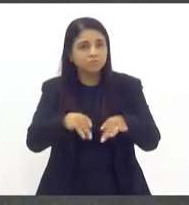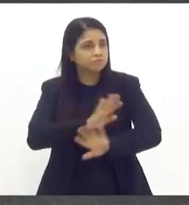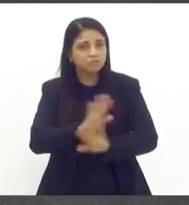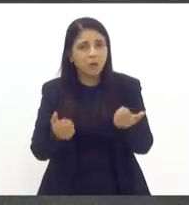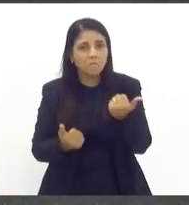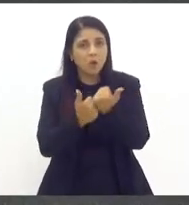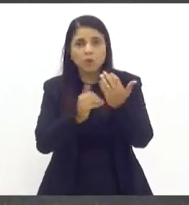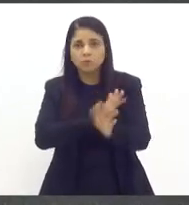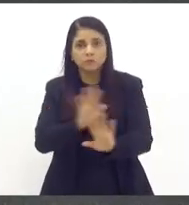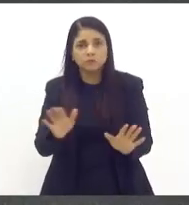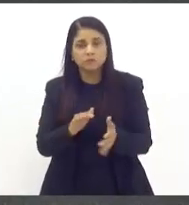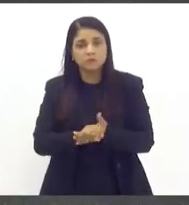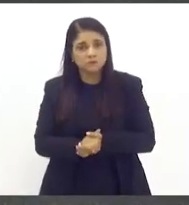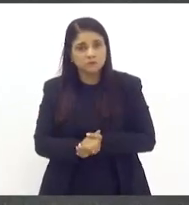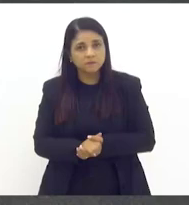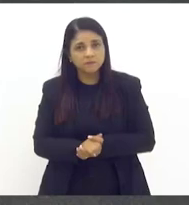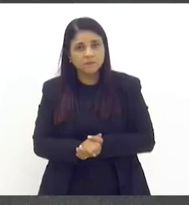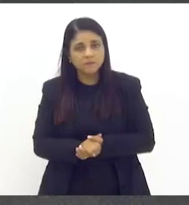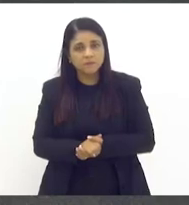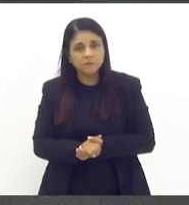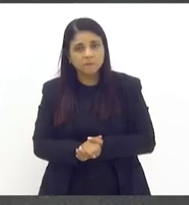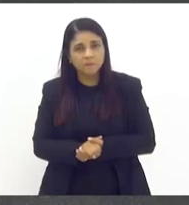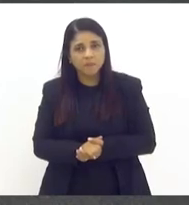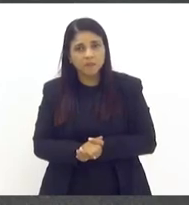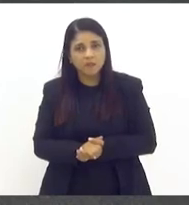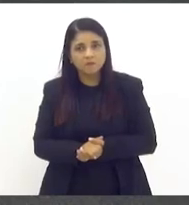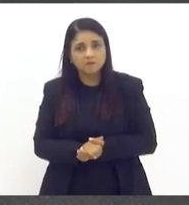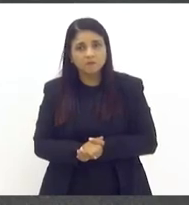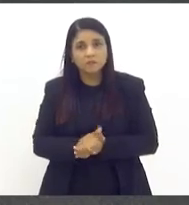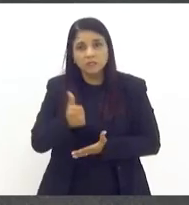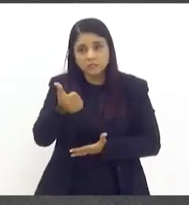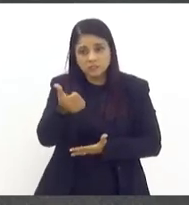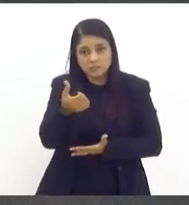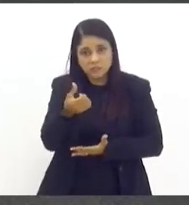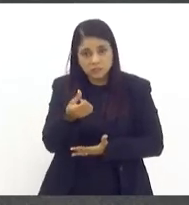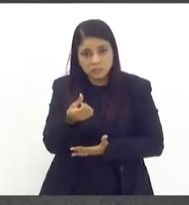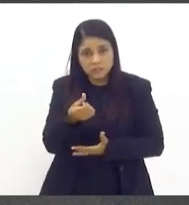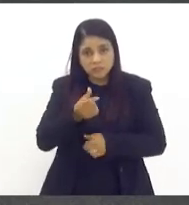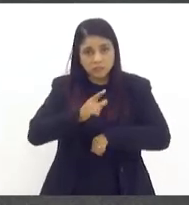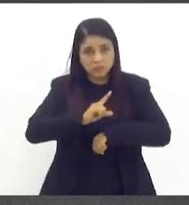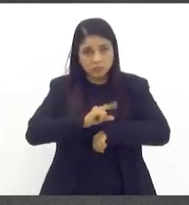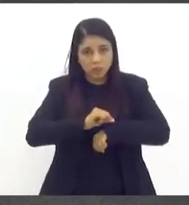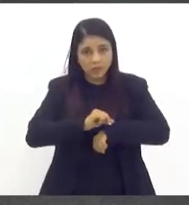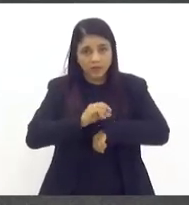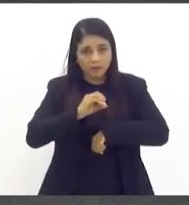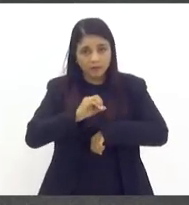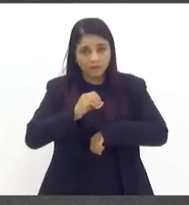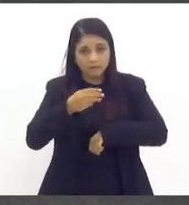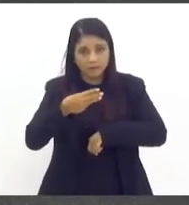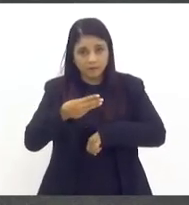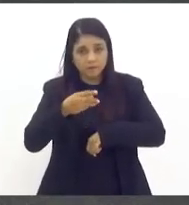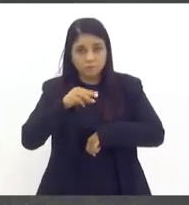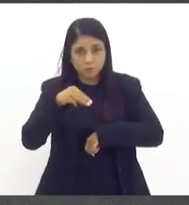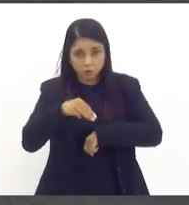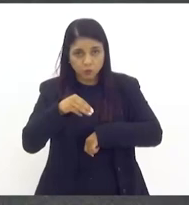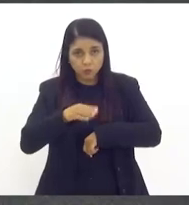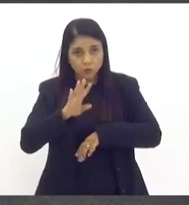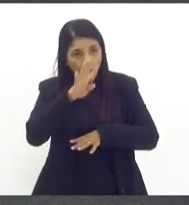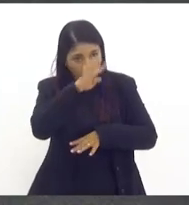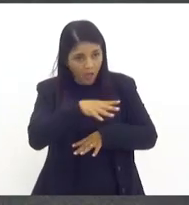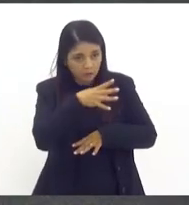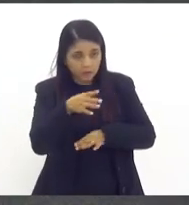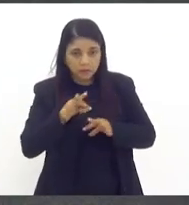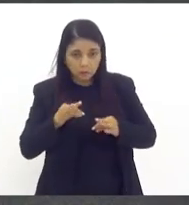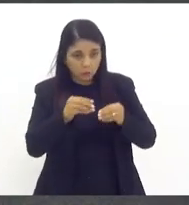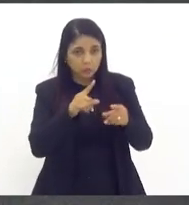porque se não senhor presidente nós estamos 16 horas e 3 minutos todo mundo construiu as suas agendas